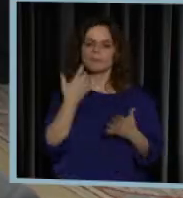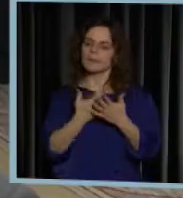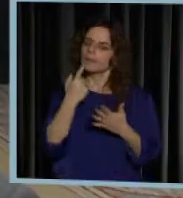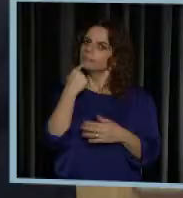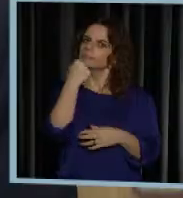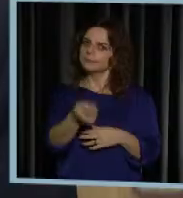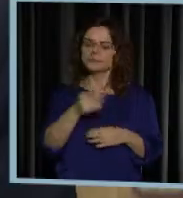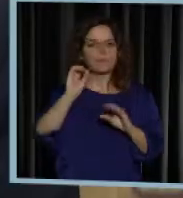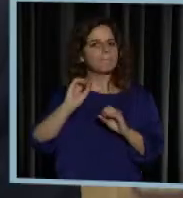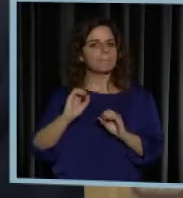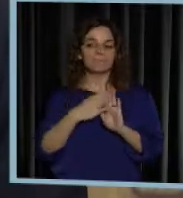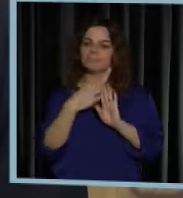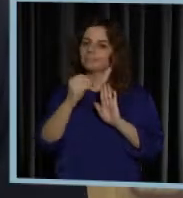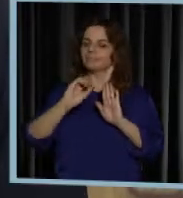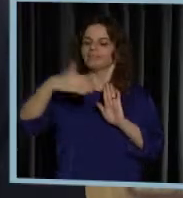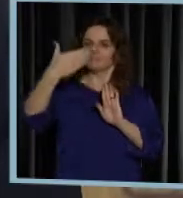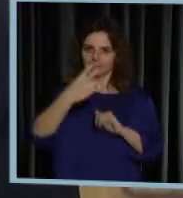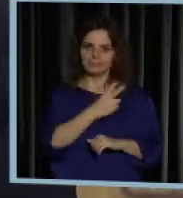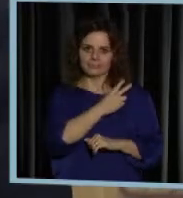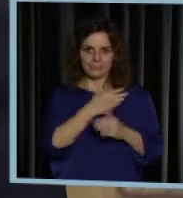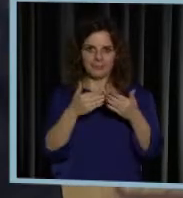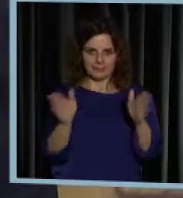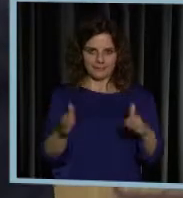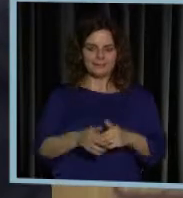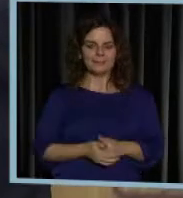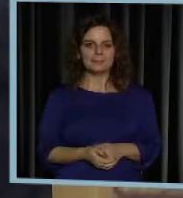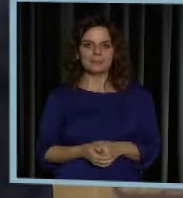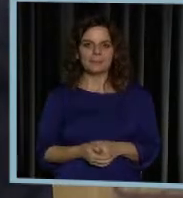de realçar o pioneirismo da Universidade Aberta.